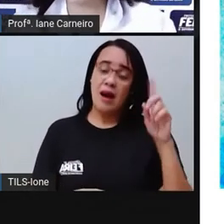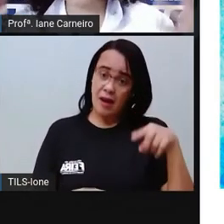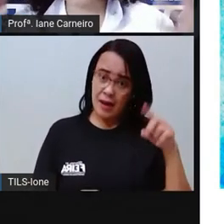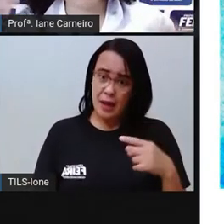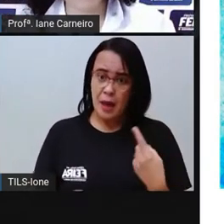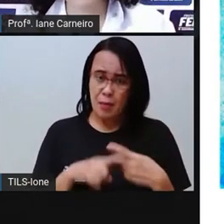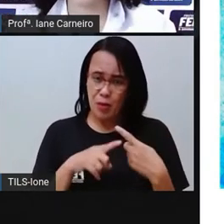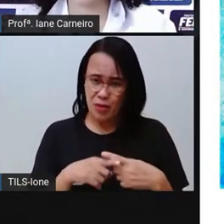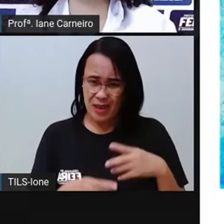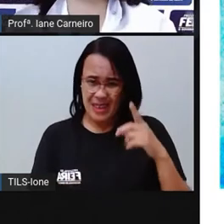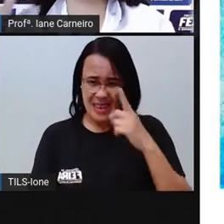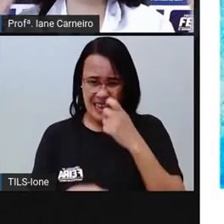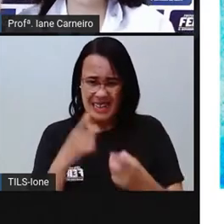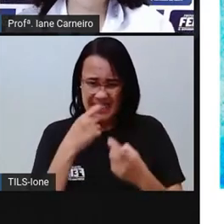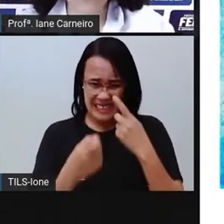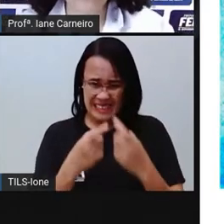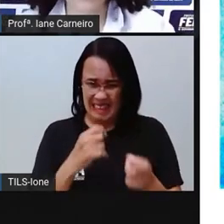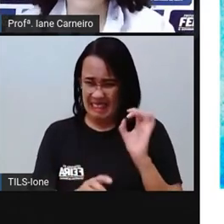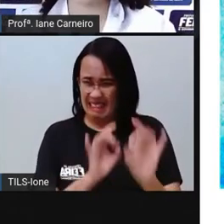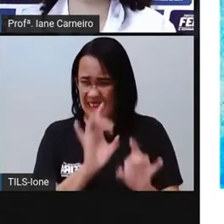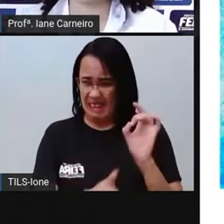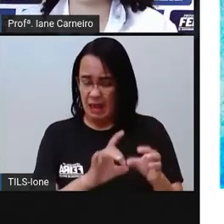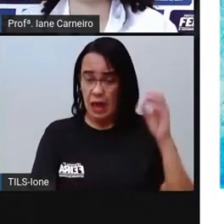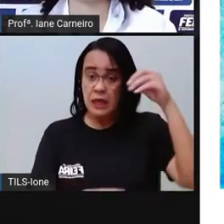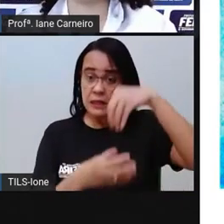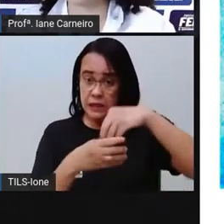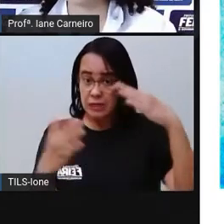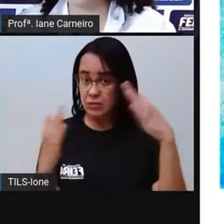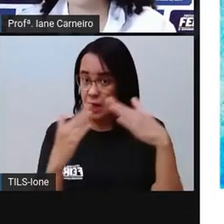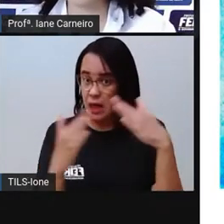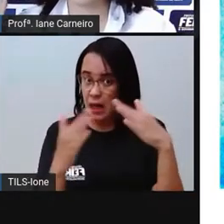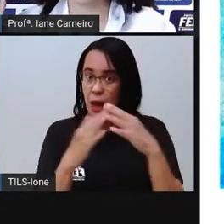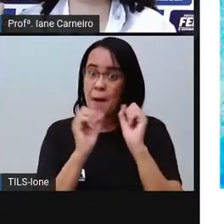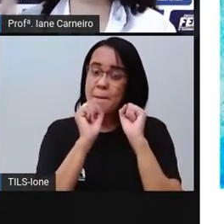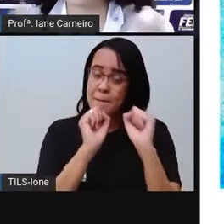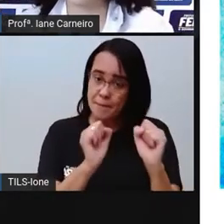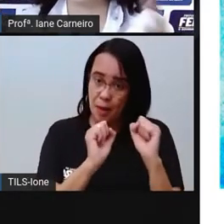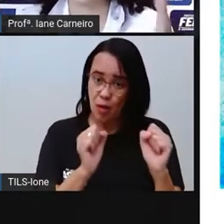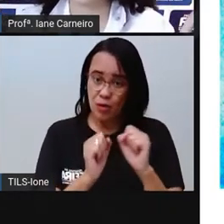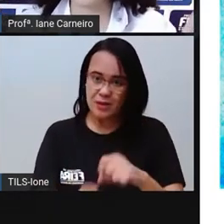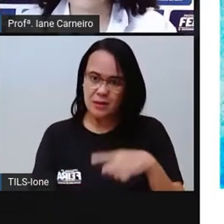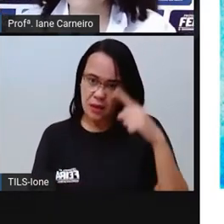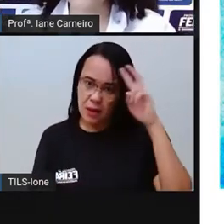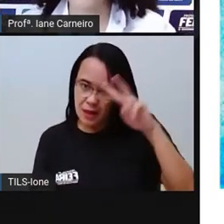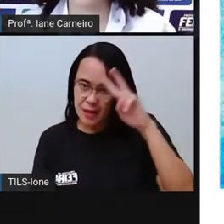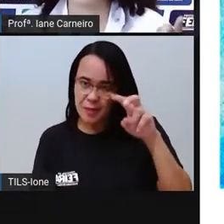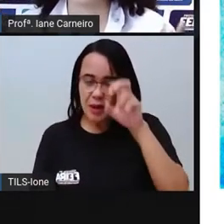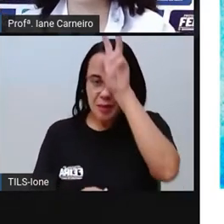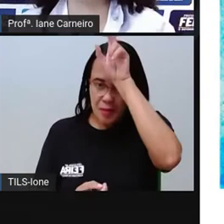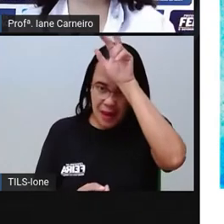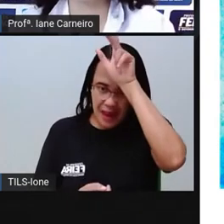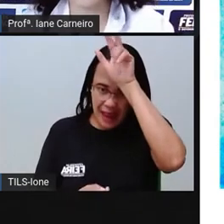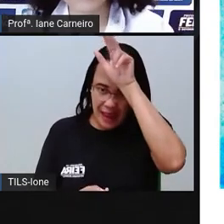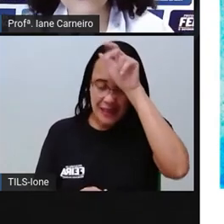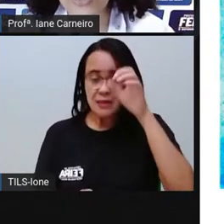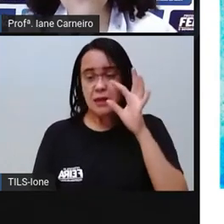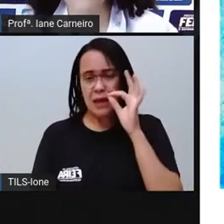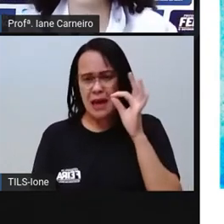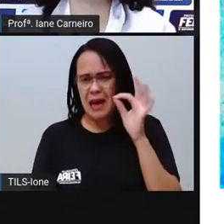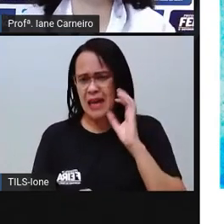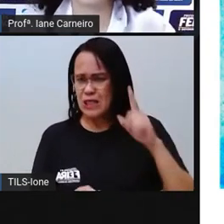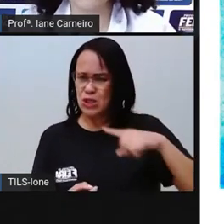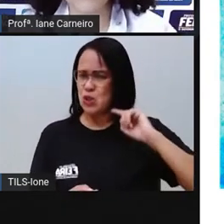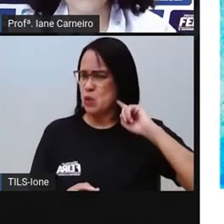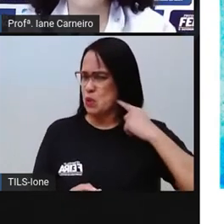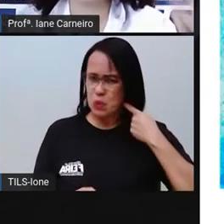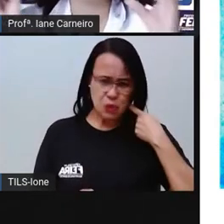atrair animais, né? E aí não é bom nossa casa ter animais que a gente não quer, né? Animais que gostam de sujeira, né? A gente tem que deixar o